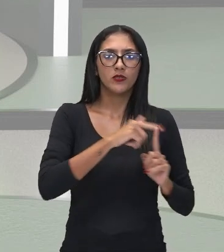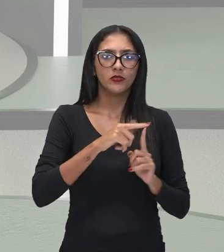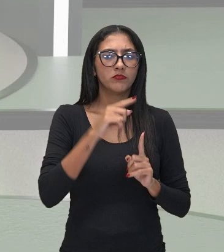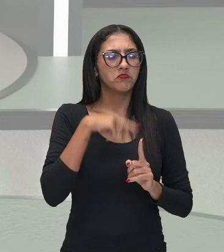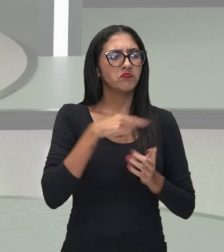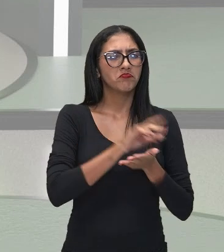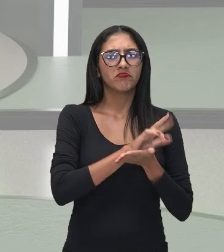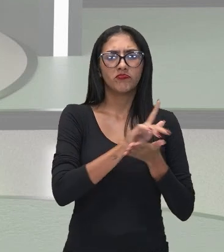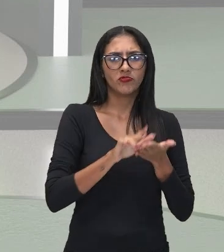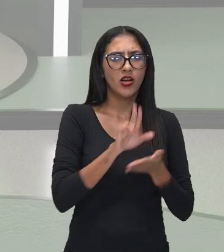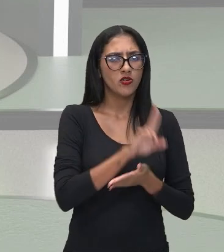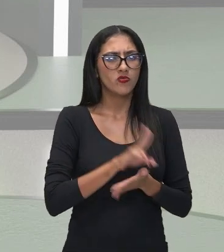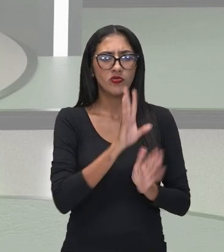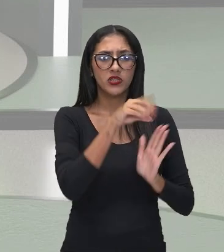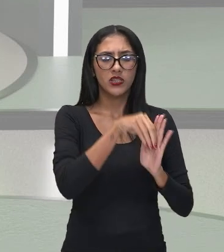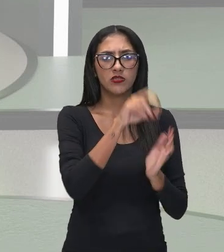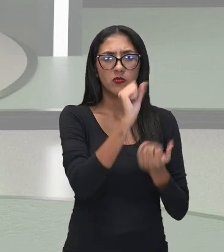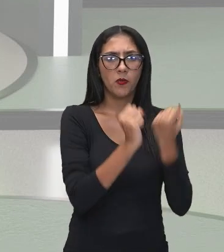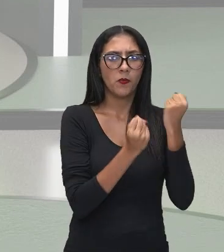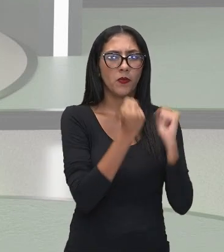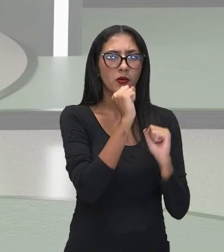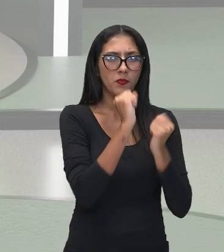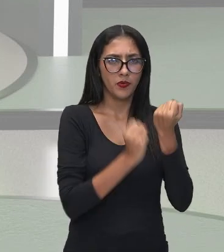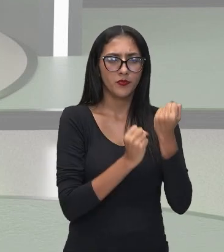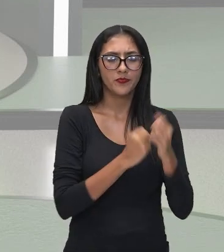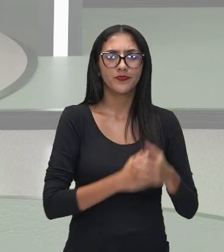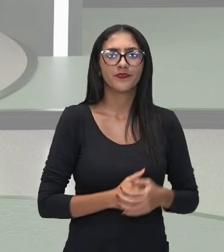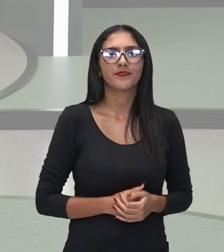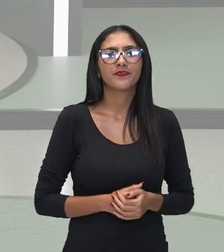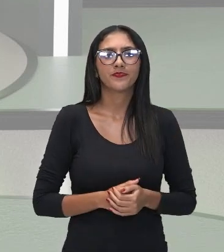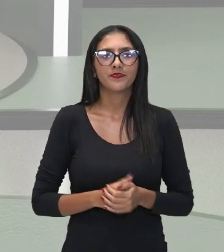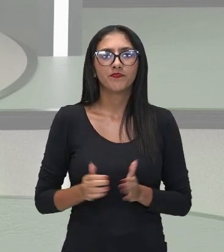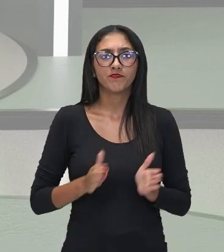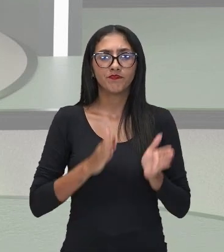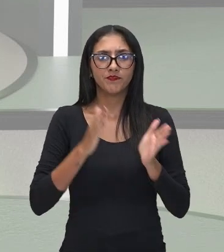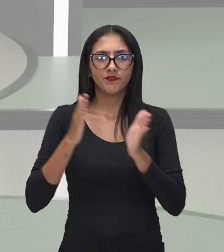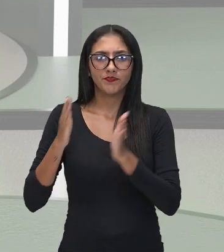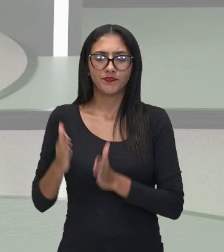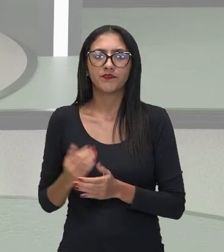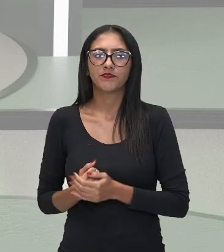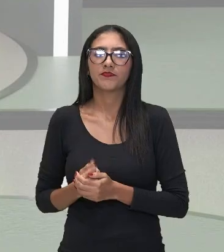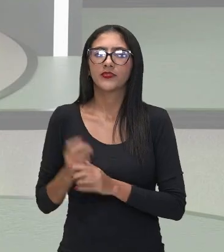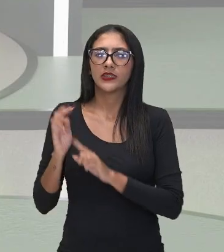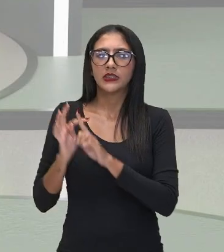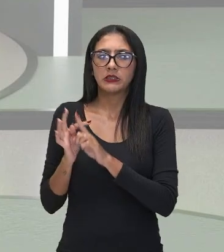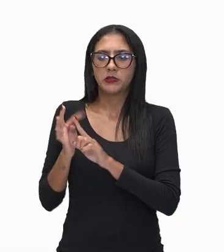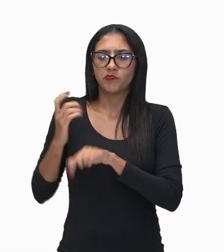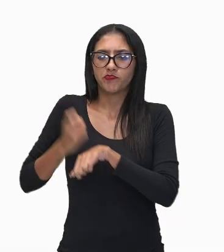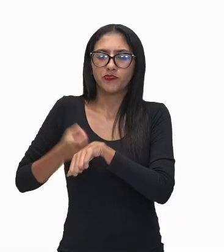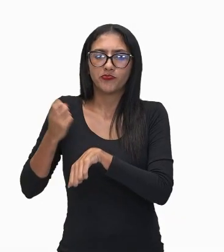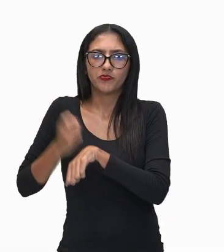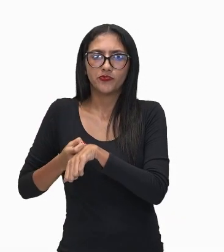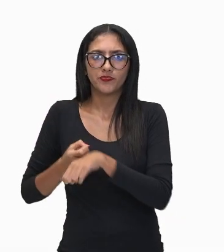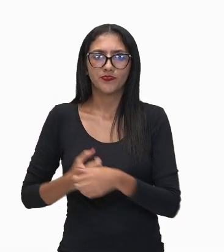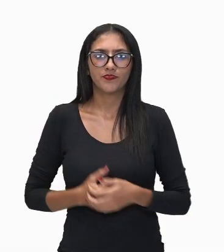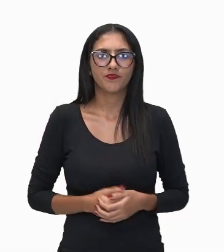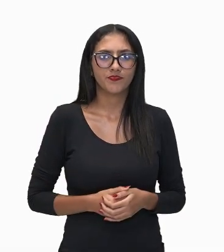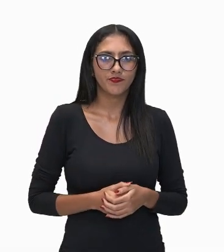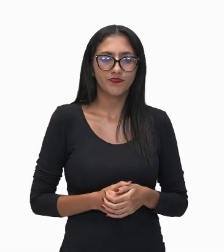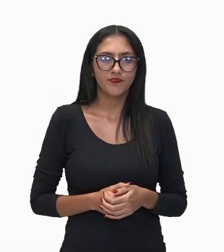diversas aplicações nas indústrias e comércios. Agora a gente vai falar dos termorrígidos.